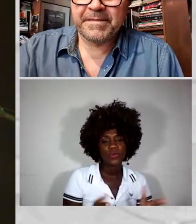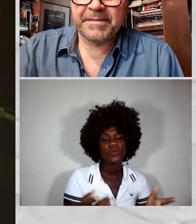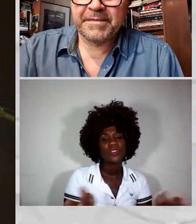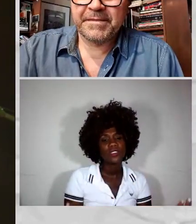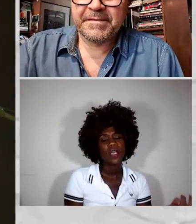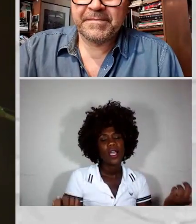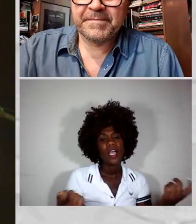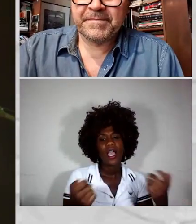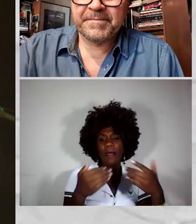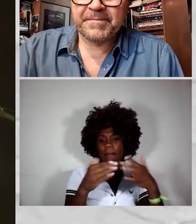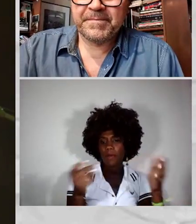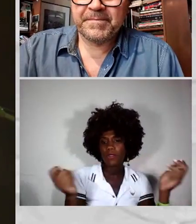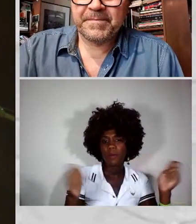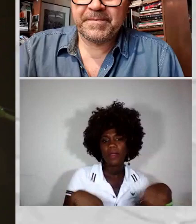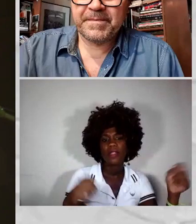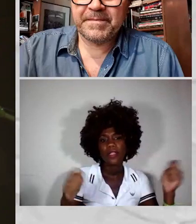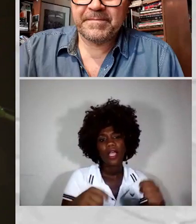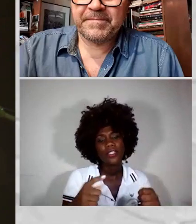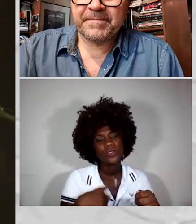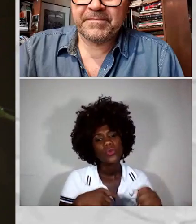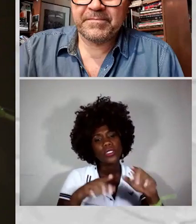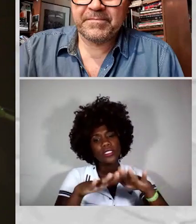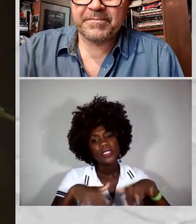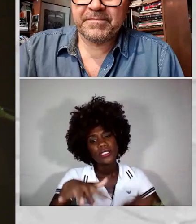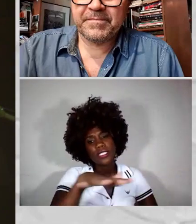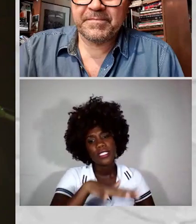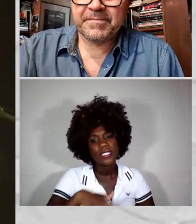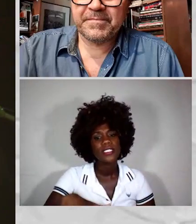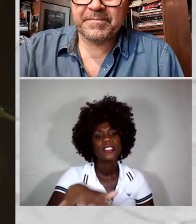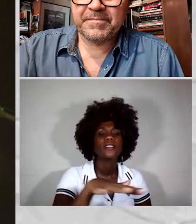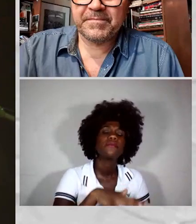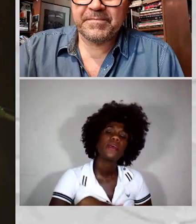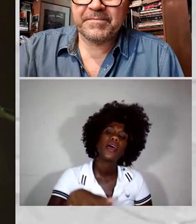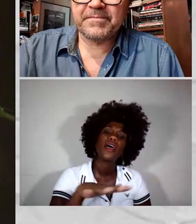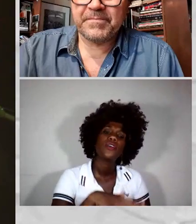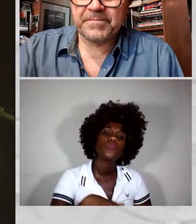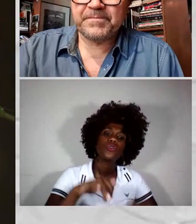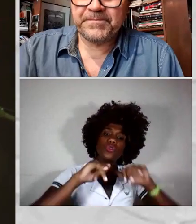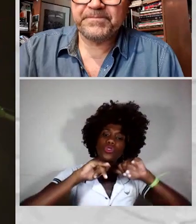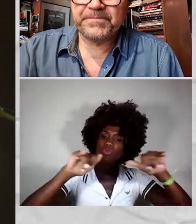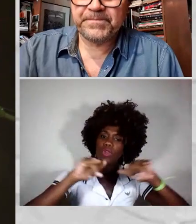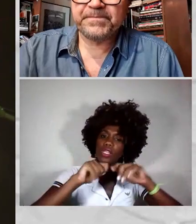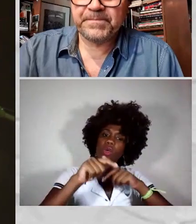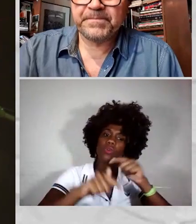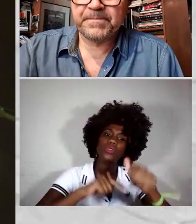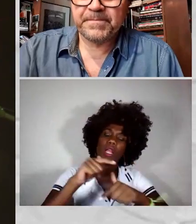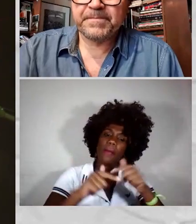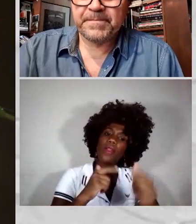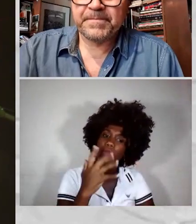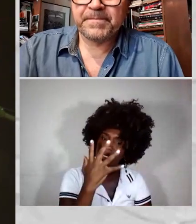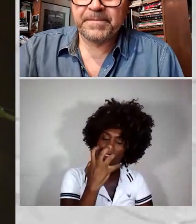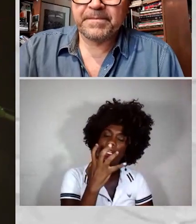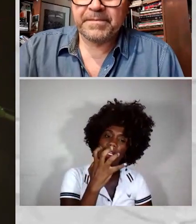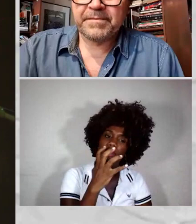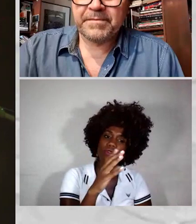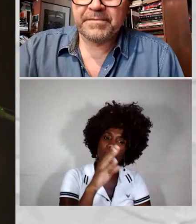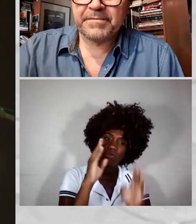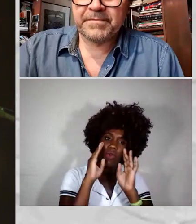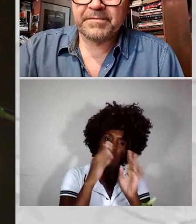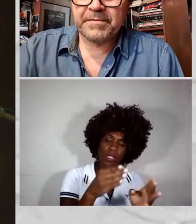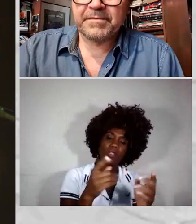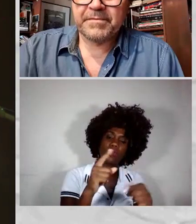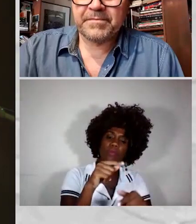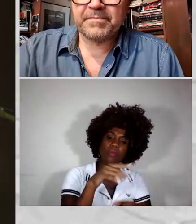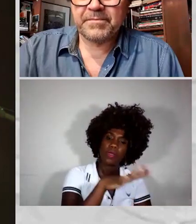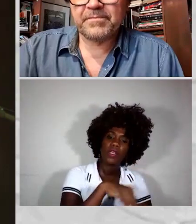do que a gente entende ser os espaços de divulgação do trabalho mais sério, mais voltado para a construção. E